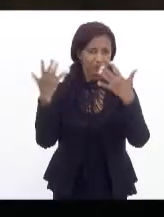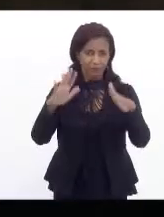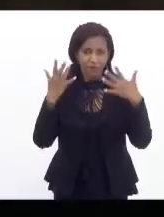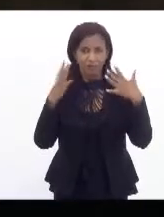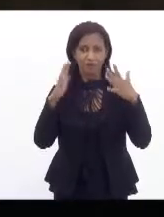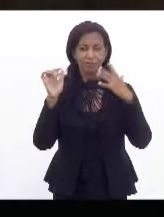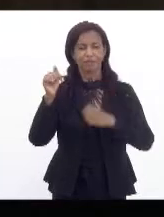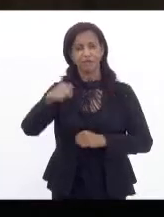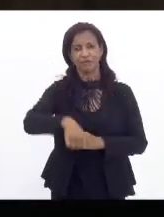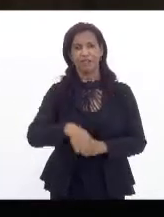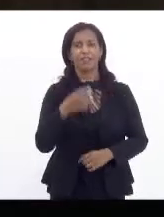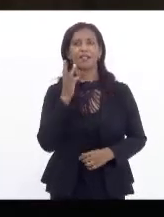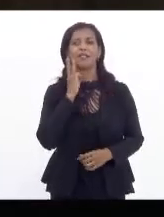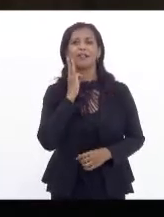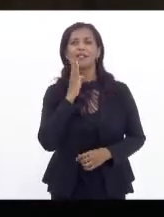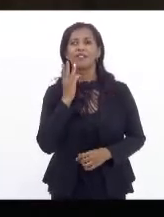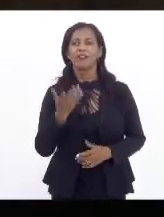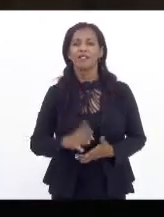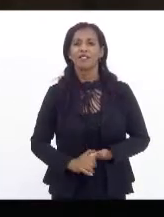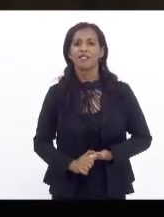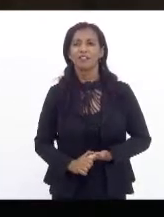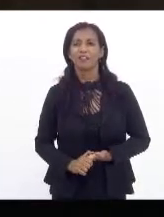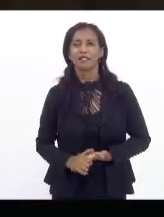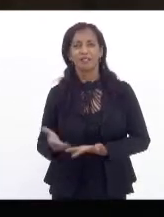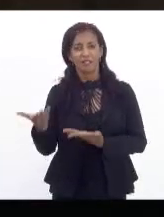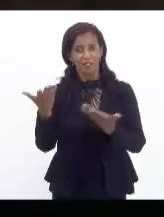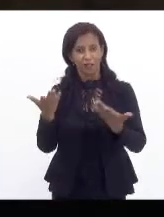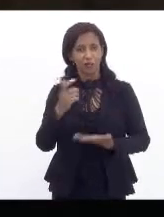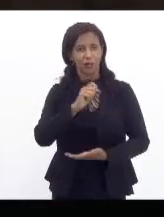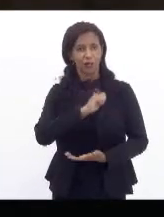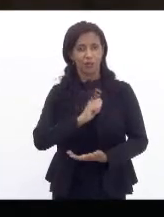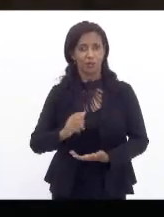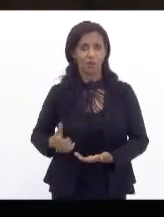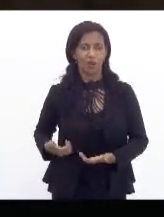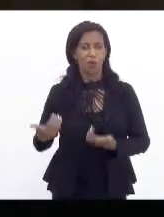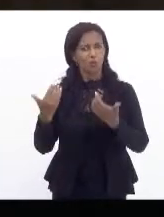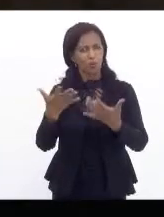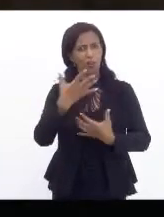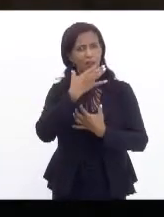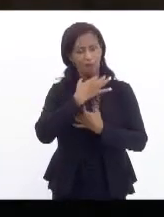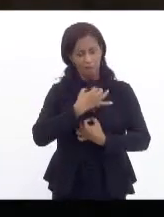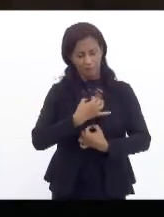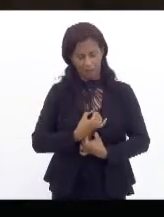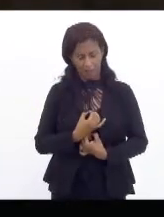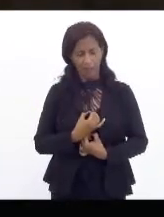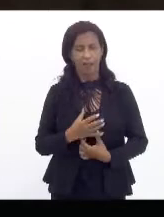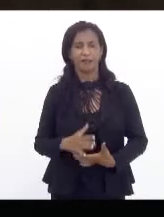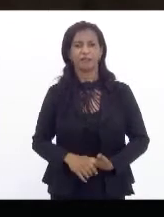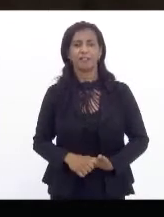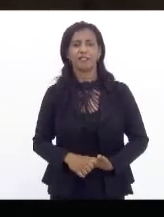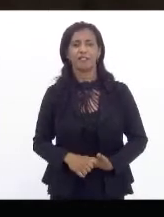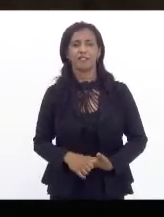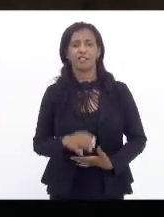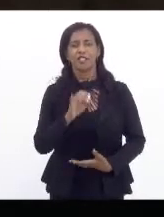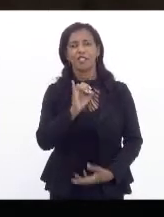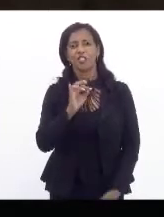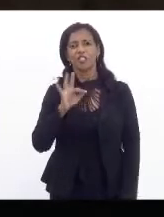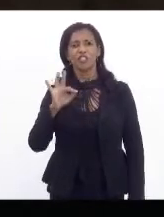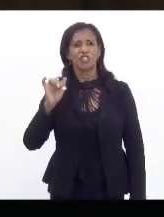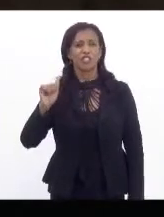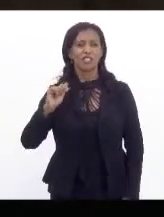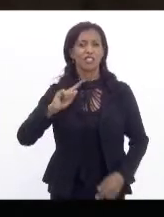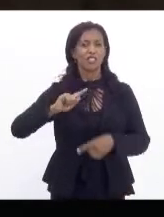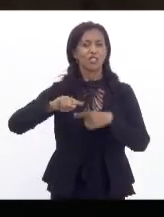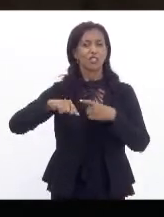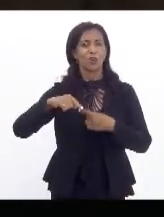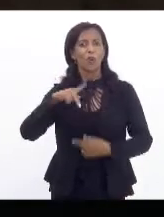aqui deputado Valdec Carneiro e Vossa Excelência por conceder a medalha e Tiradentes a